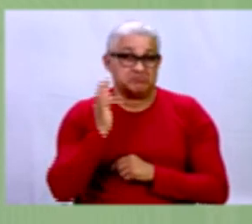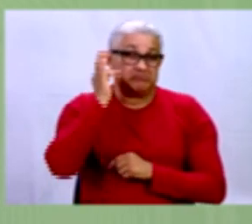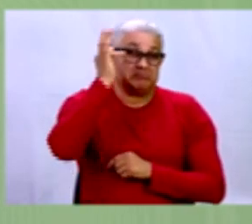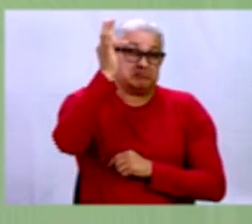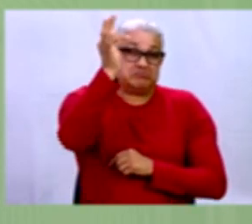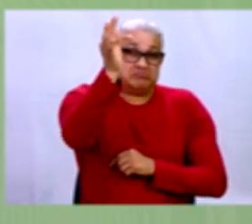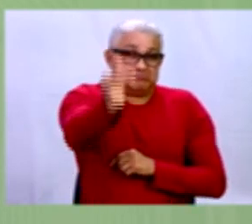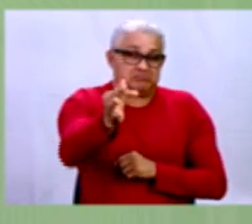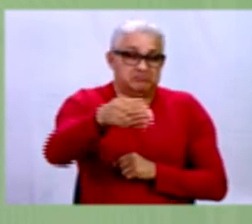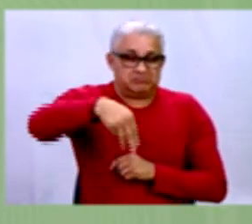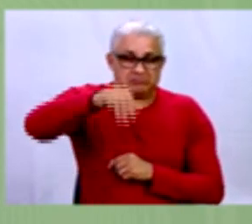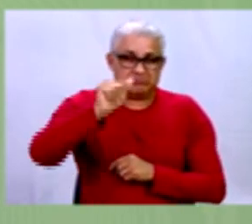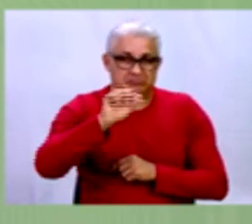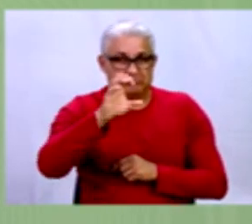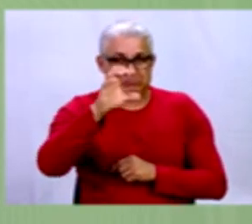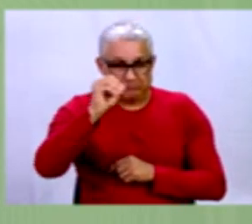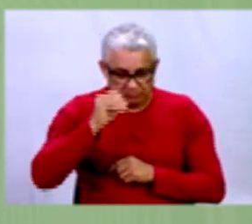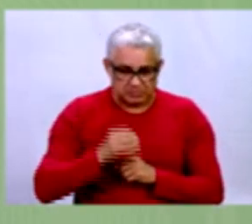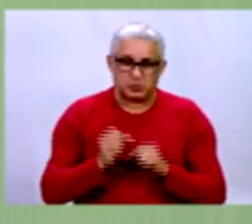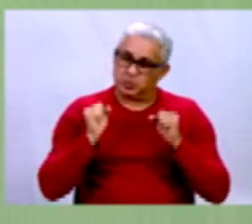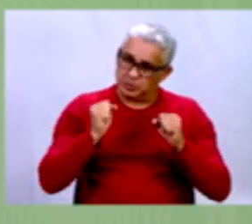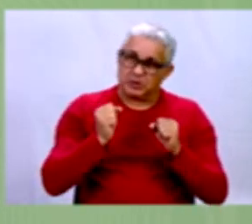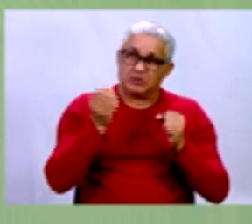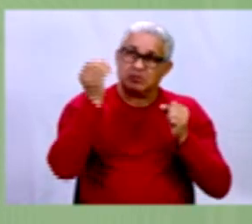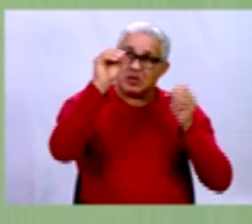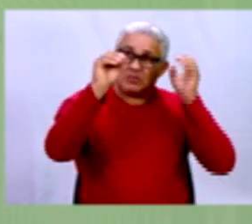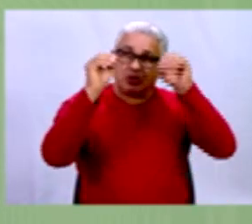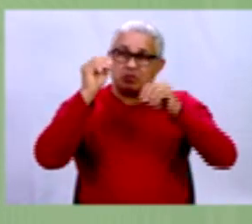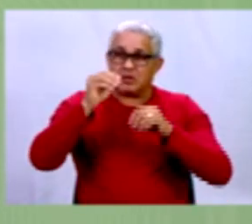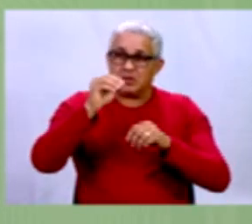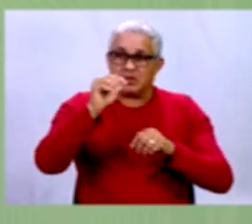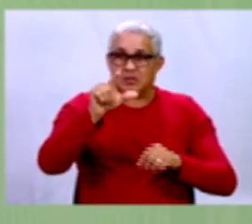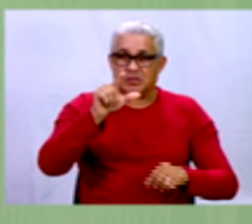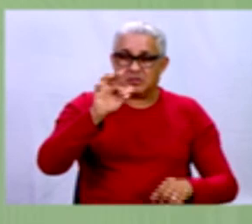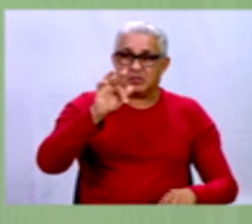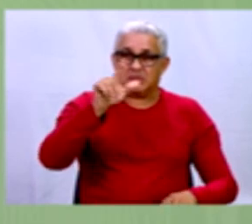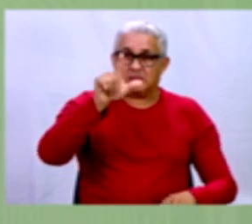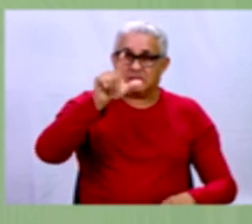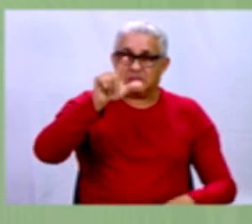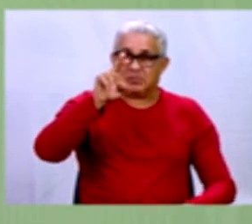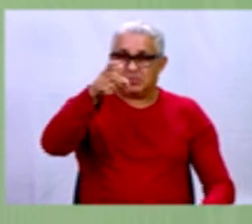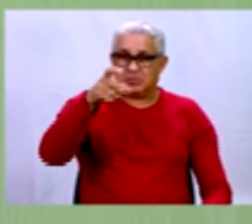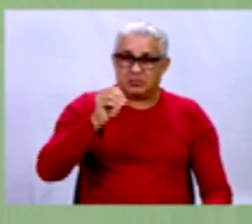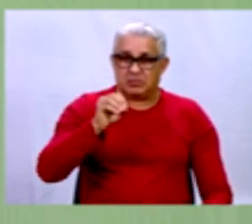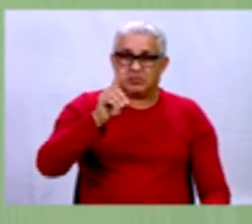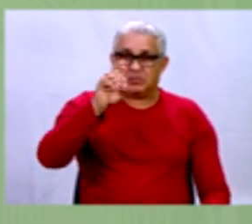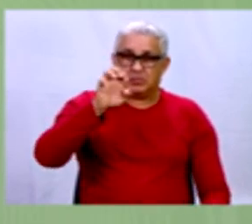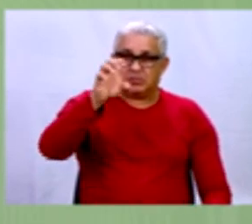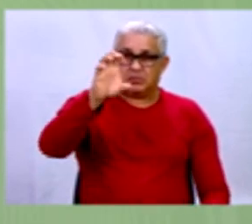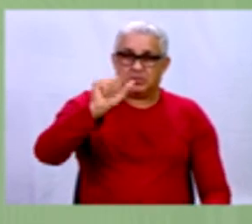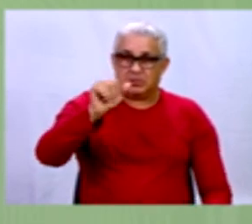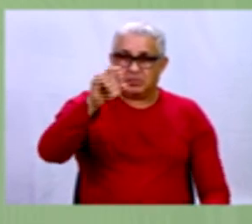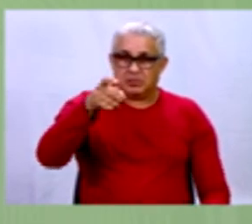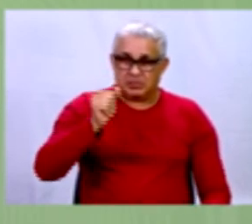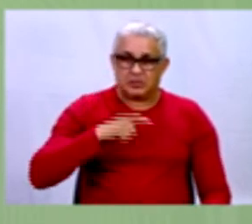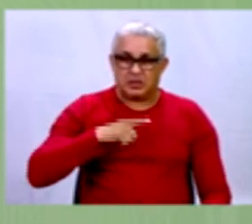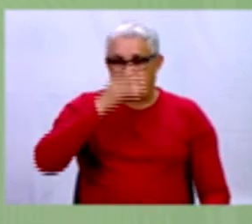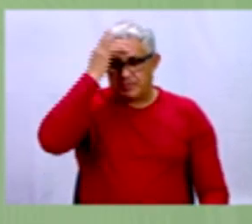também para março, e fazendo uma projeção de fluxo de caixa. Vamos supor que a gente tem uma pessoa lá que